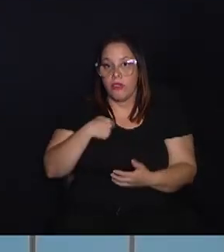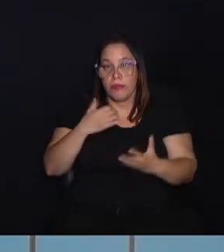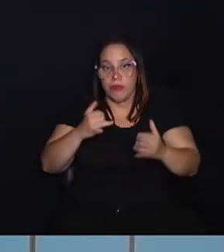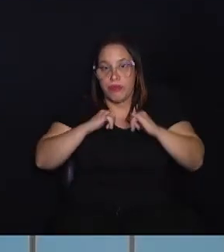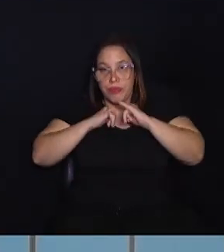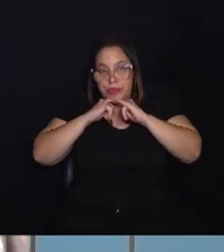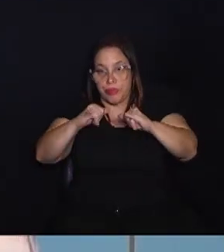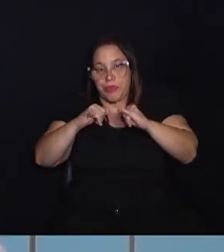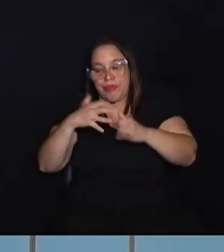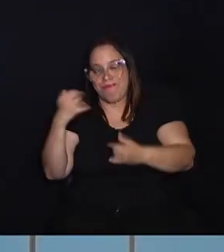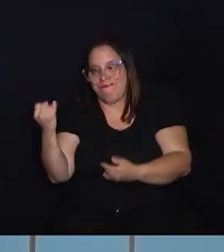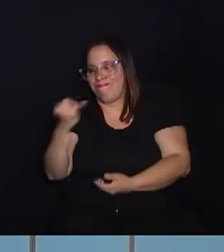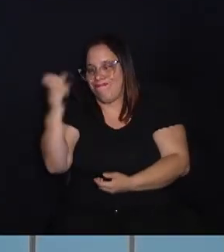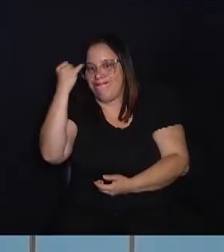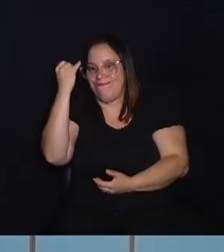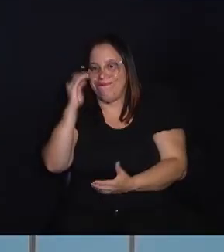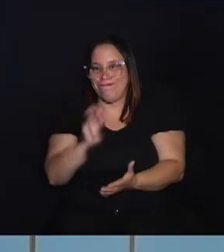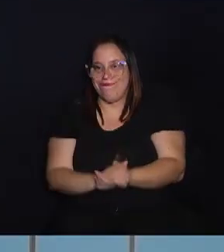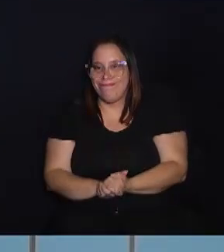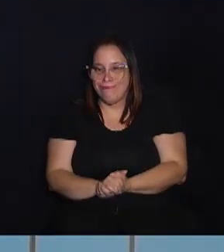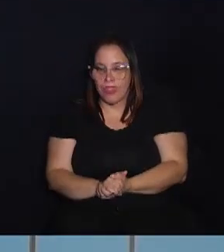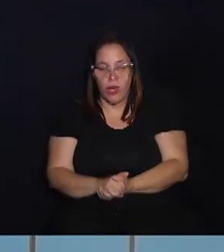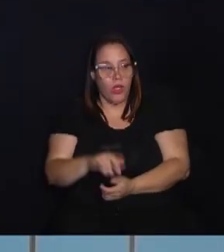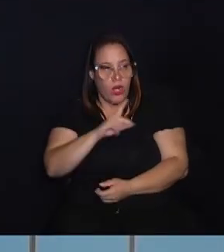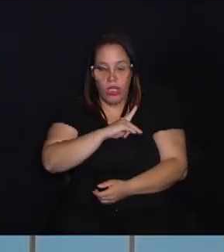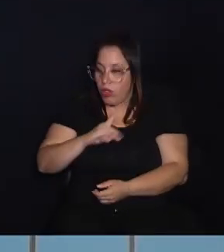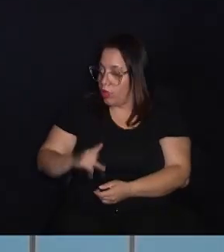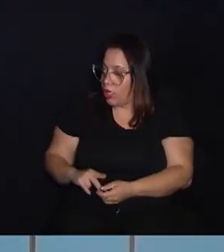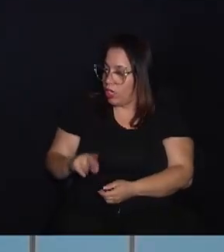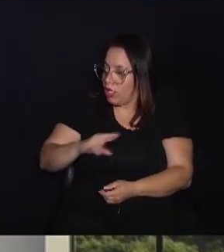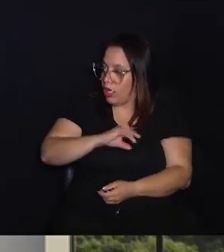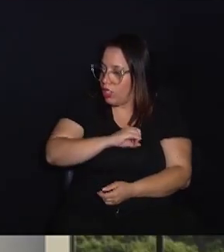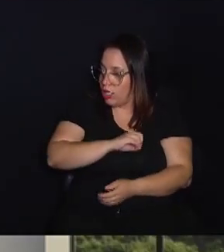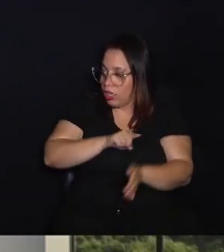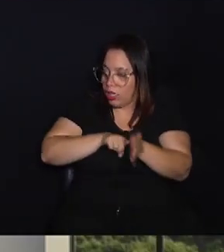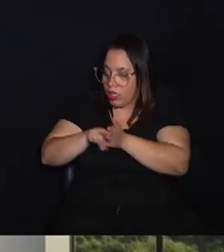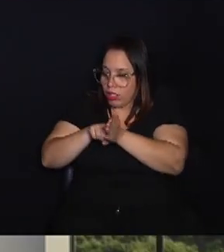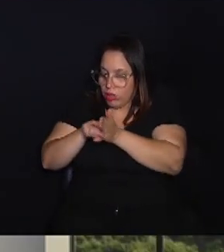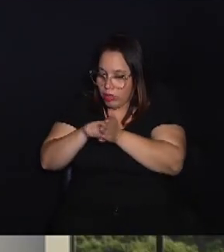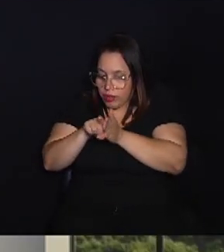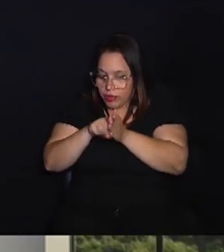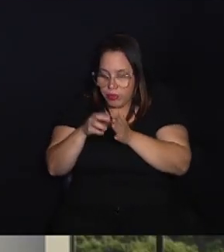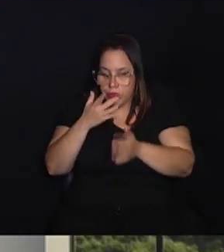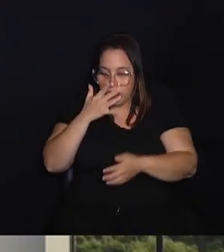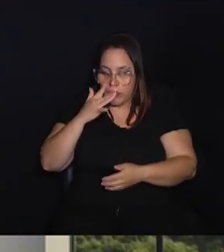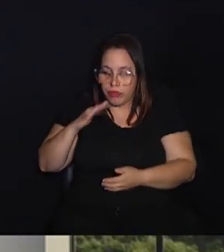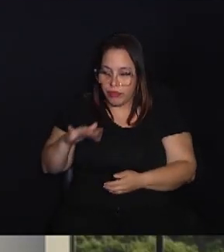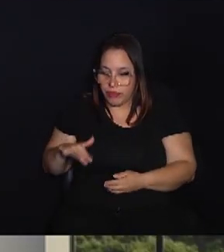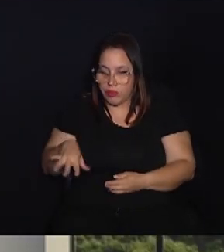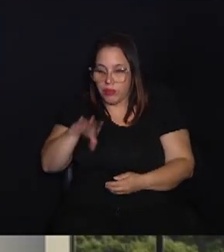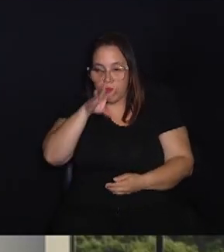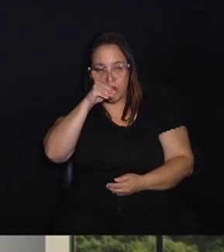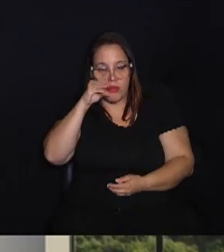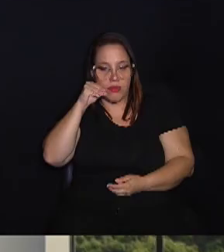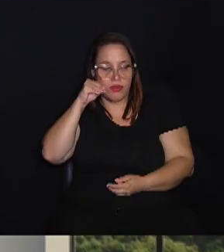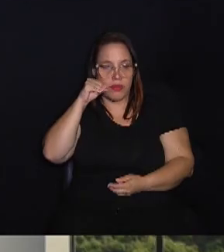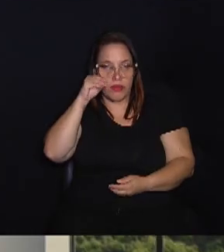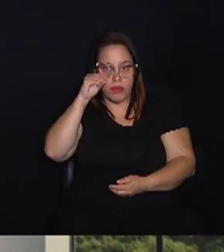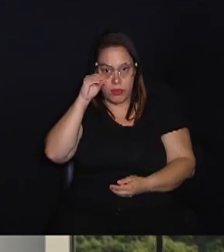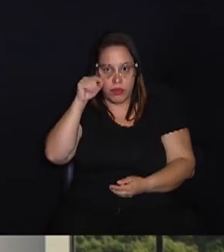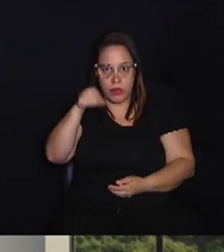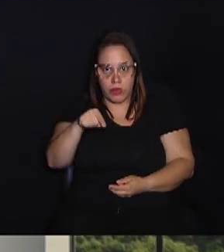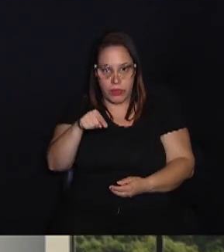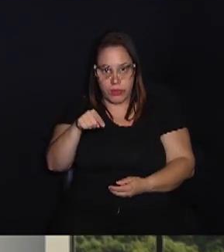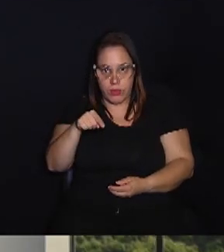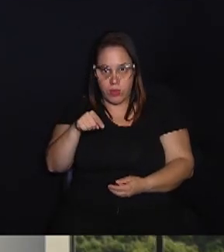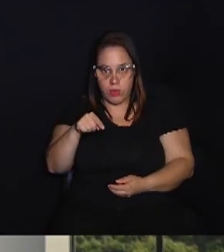que é muito importante. Presidente Orsini, uma pesquisa realizada com crianças e adolescentes aqui